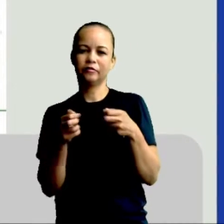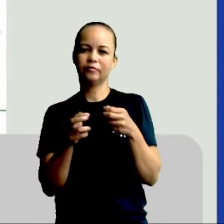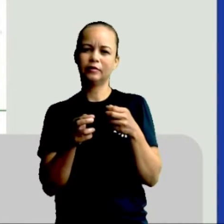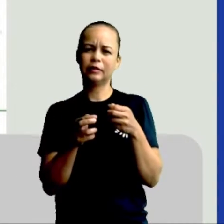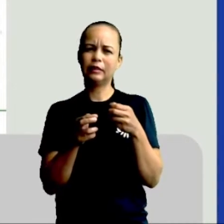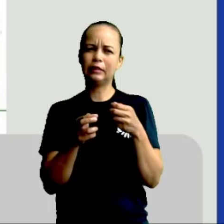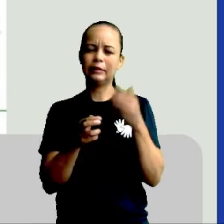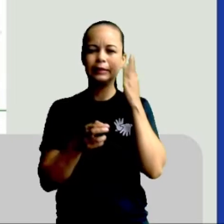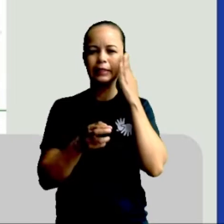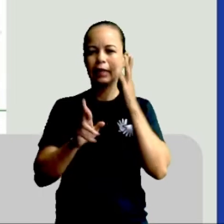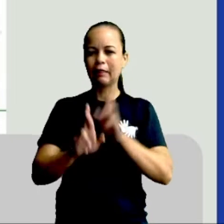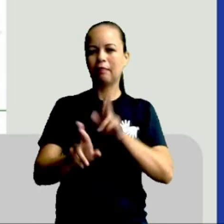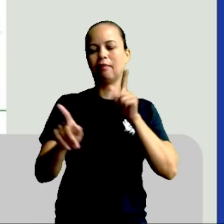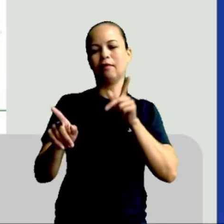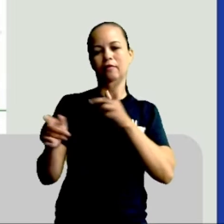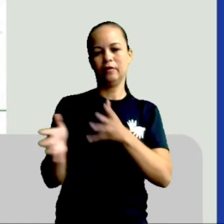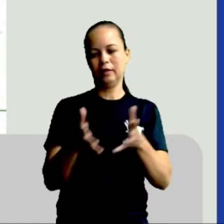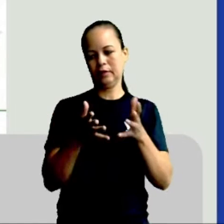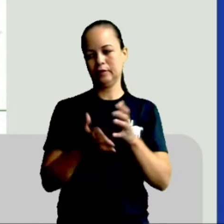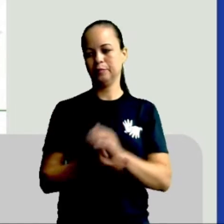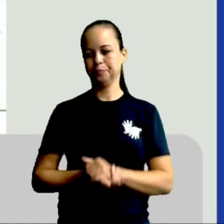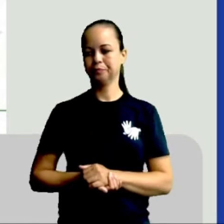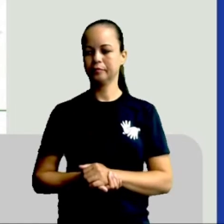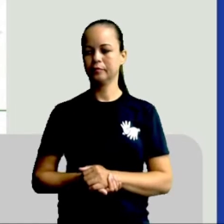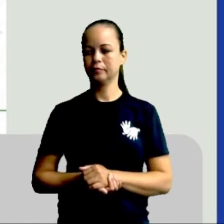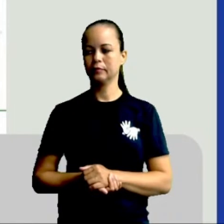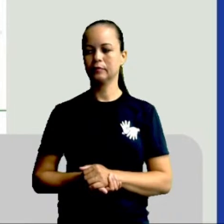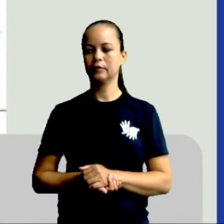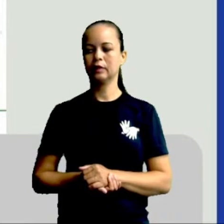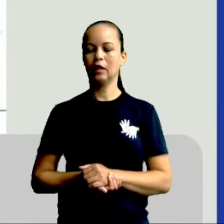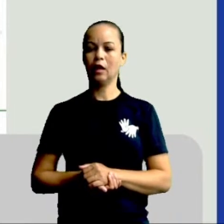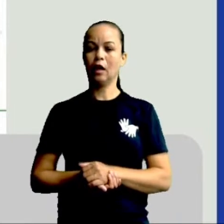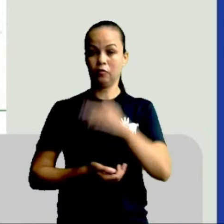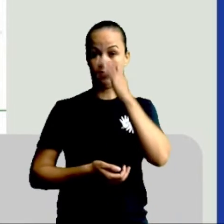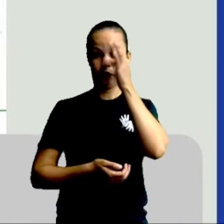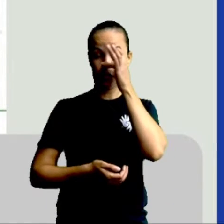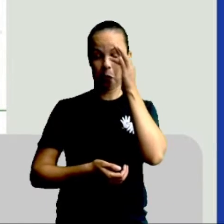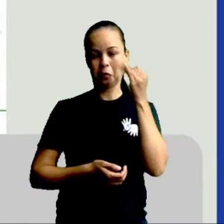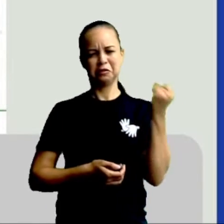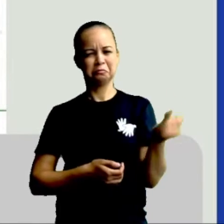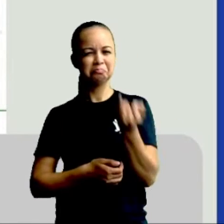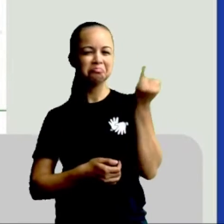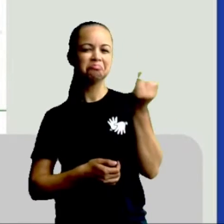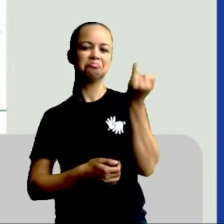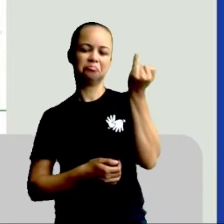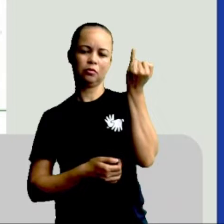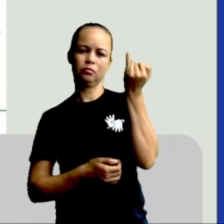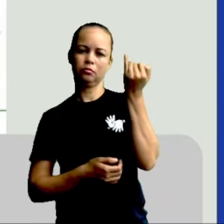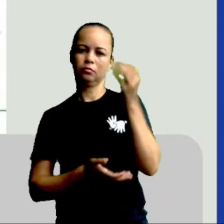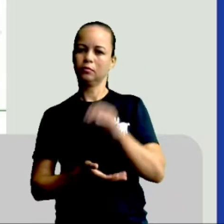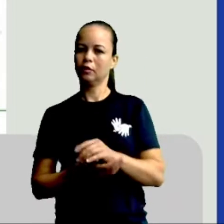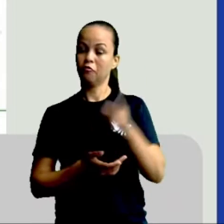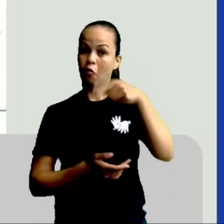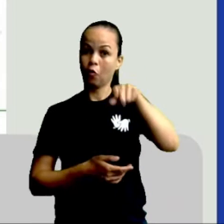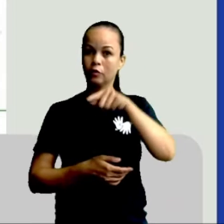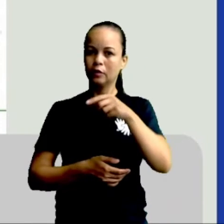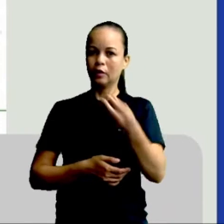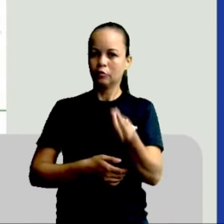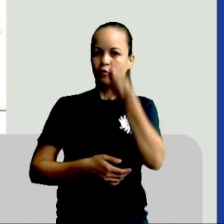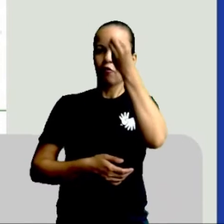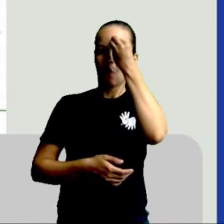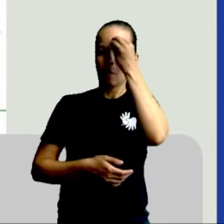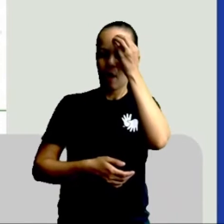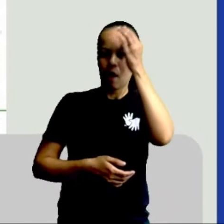inferências inteligíveis. A importância das flores. Guarda, por favor, Paquito e Paquita, essas